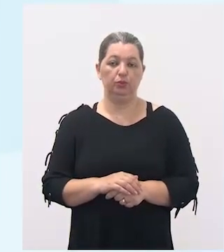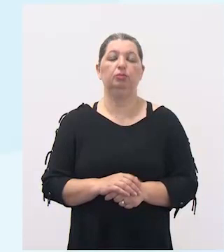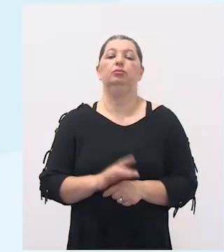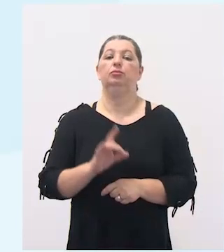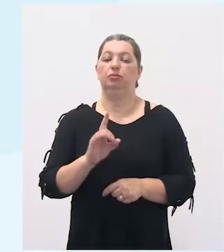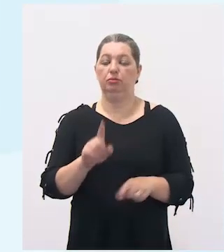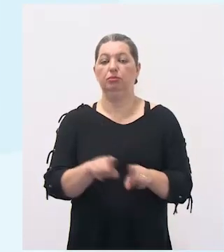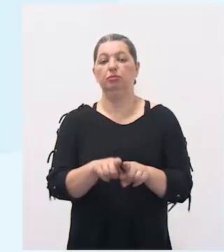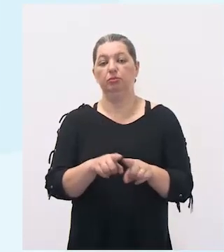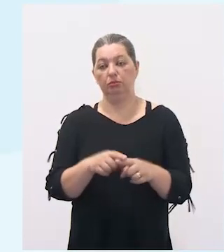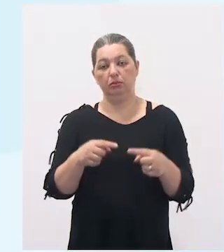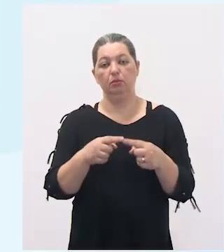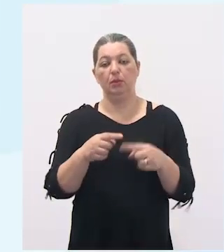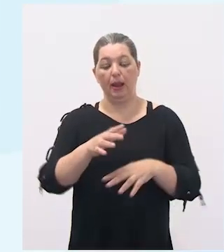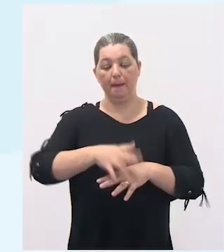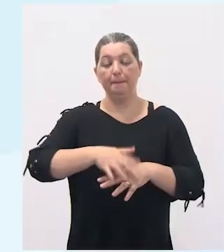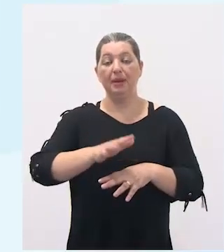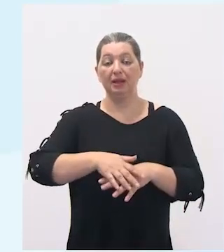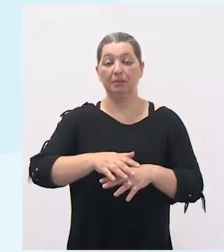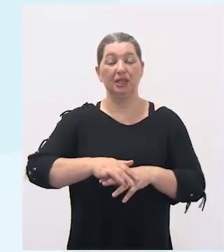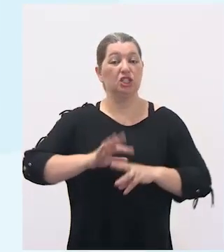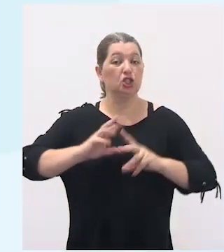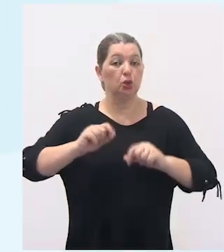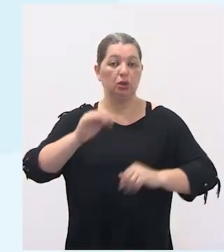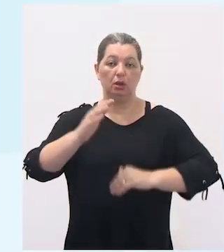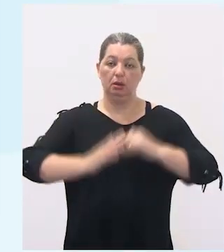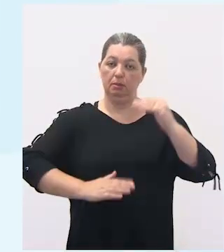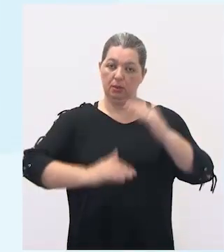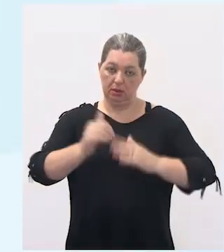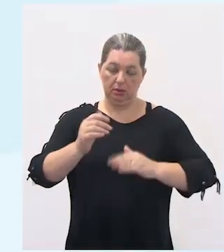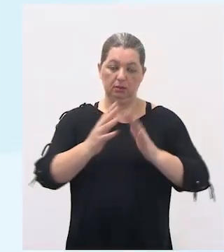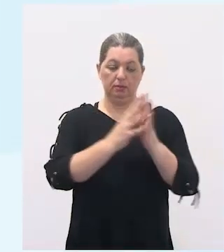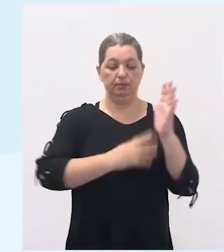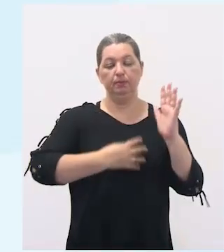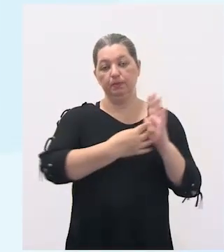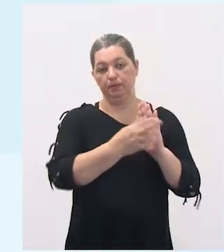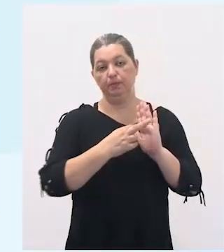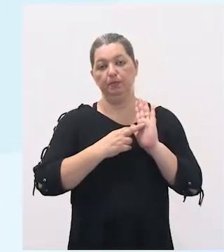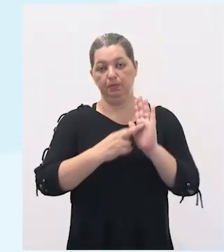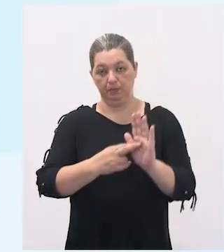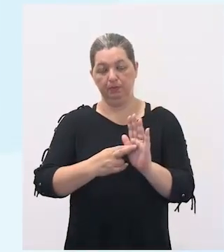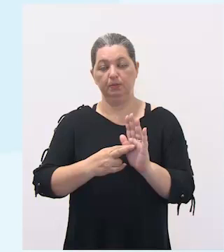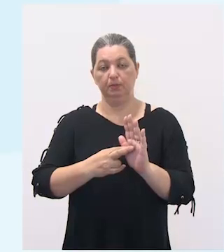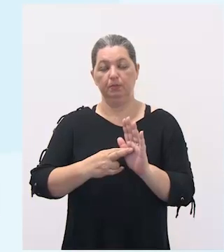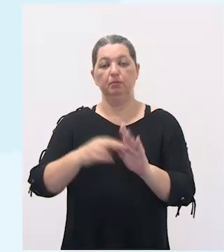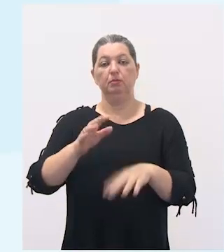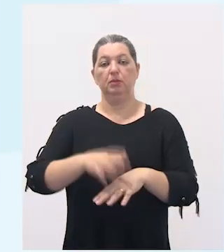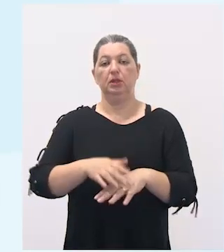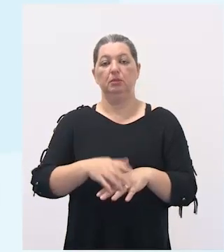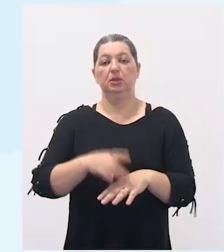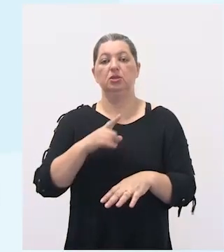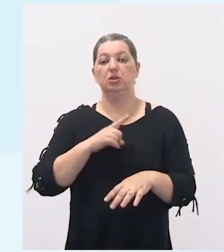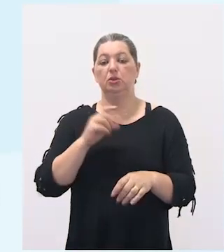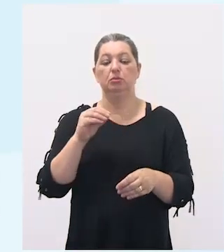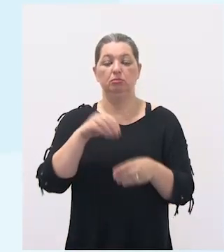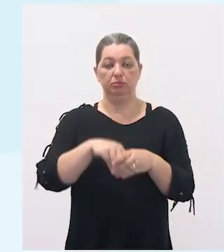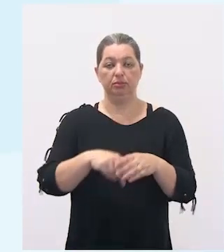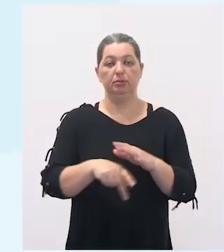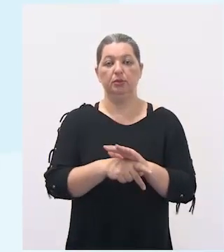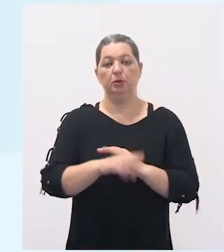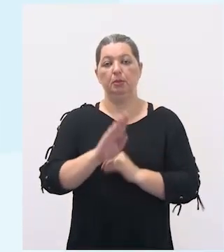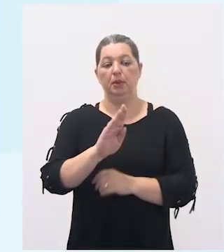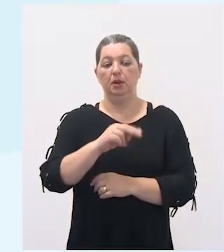Conversa com matemática, todas as habilidades previstas na matriz de referência do SAEB de matemática estão contidas na